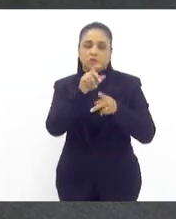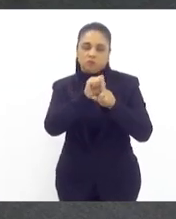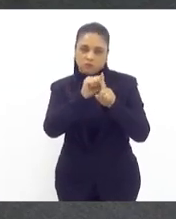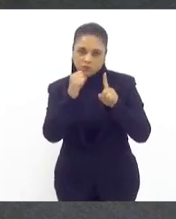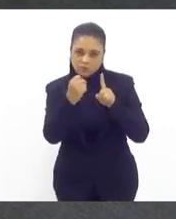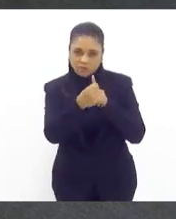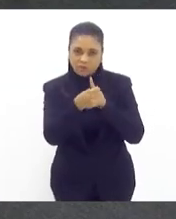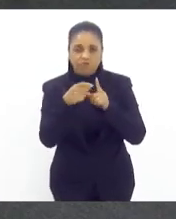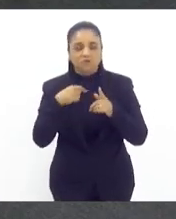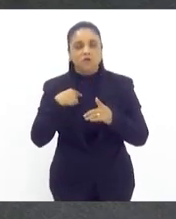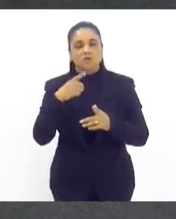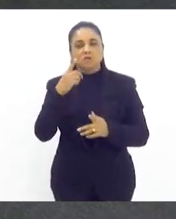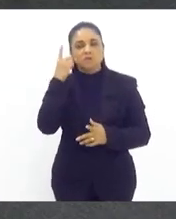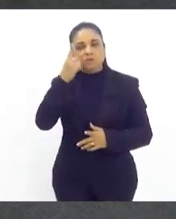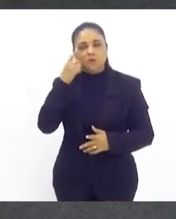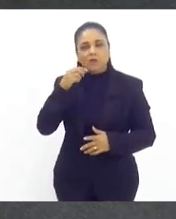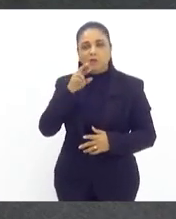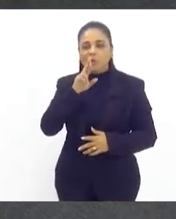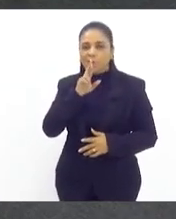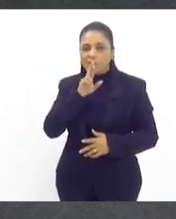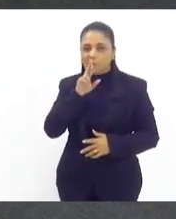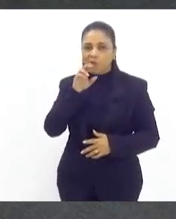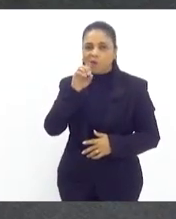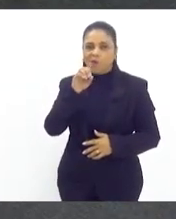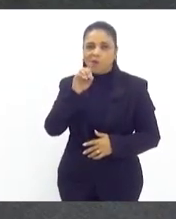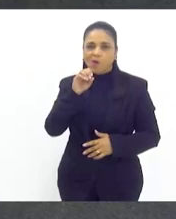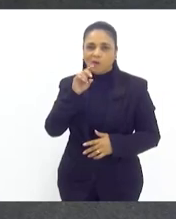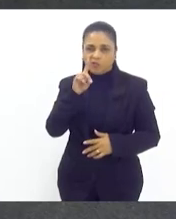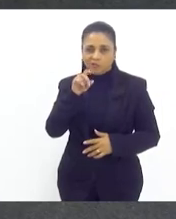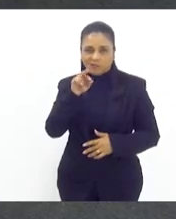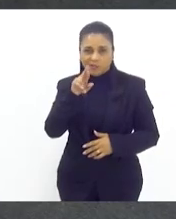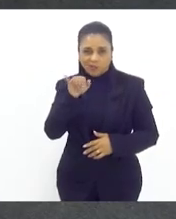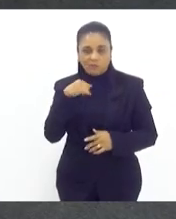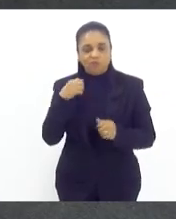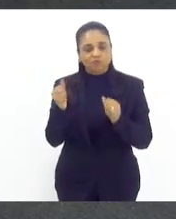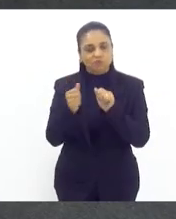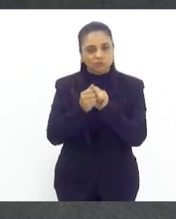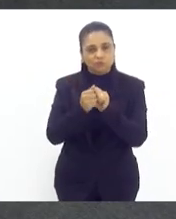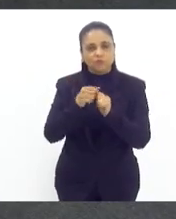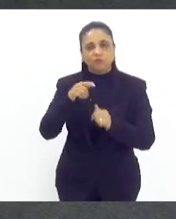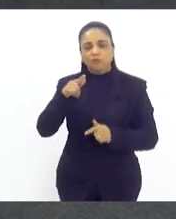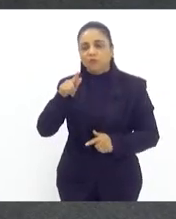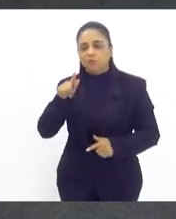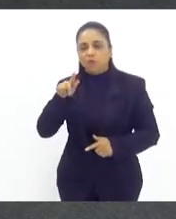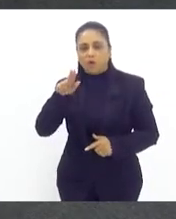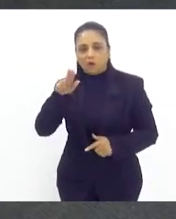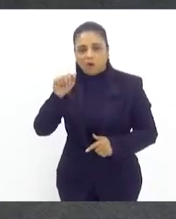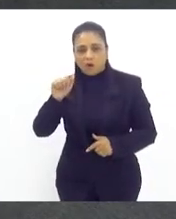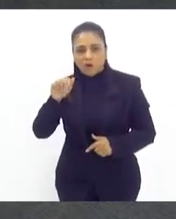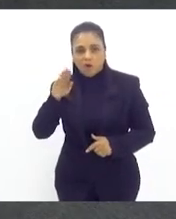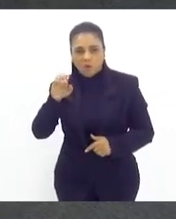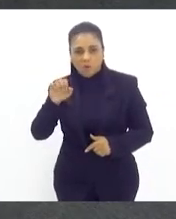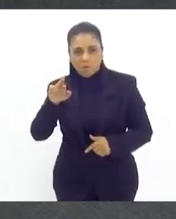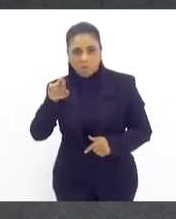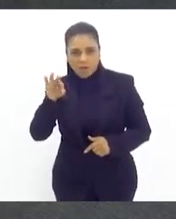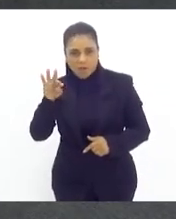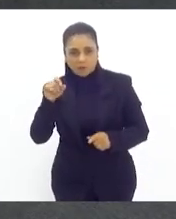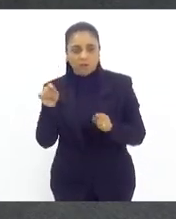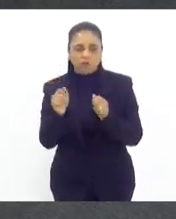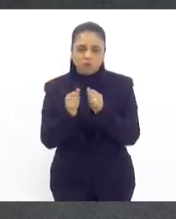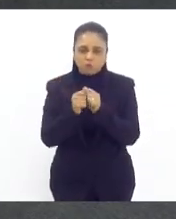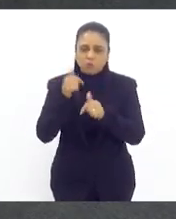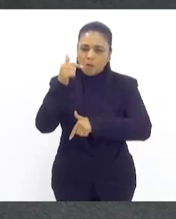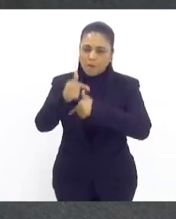disposição à disposição do deputado máximo Gualberto para formar com esse grupo em direção a construção da solução